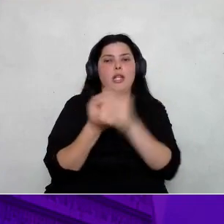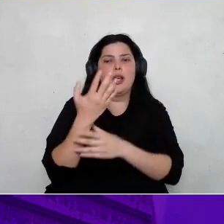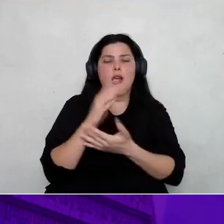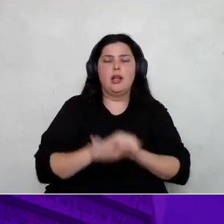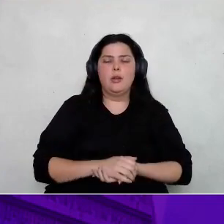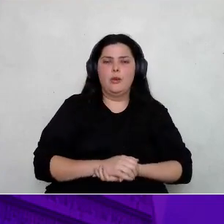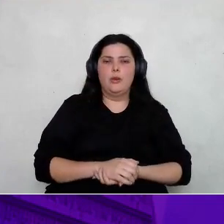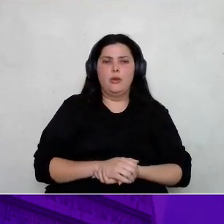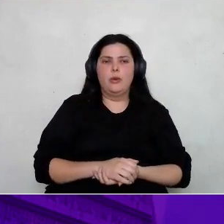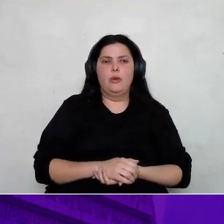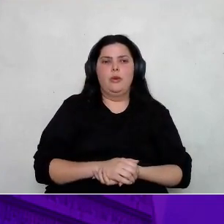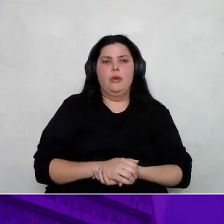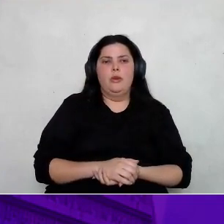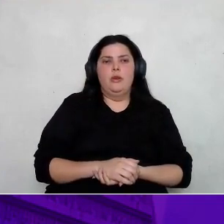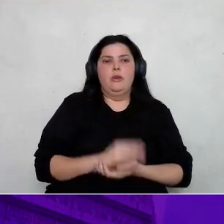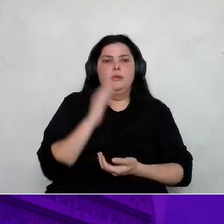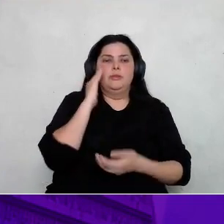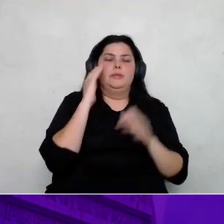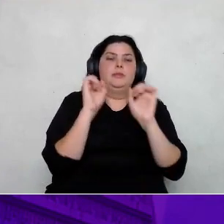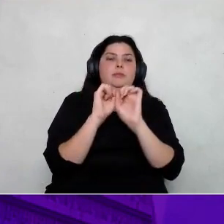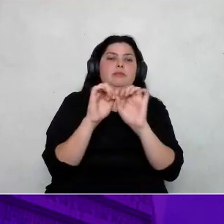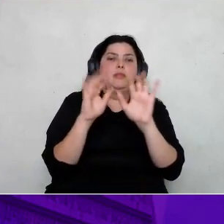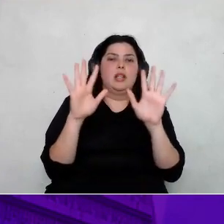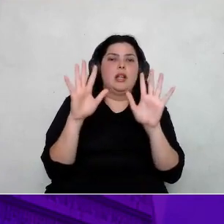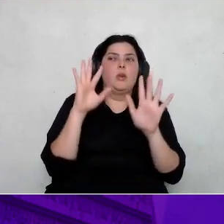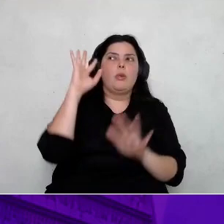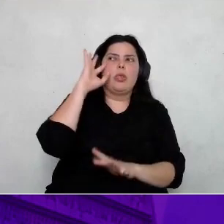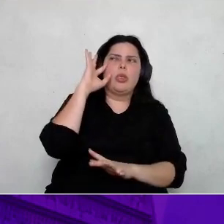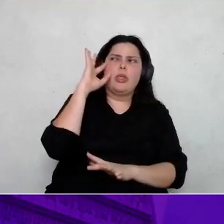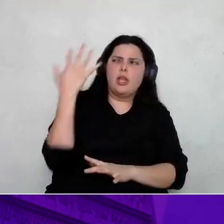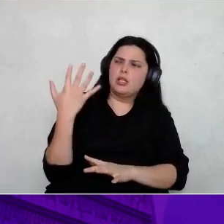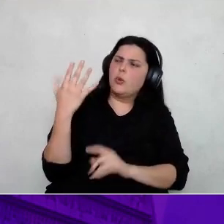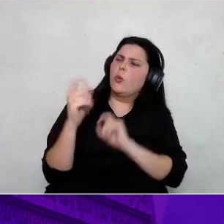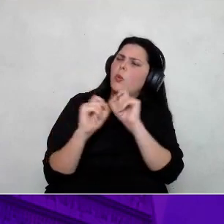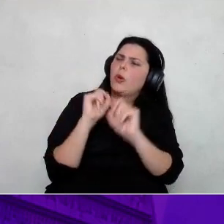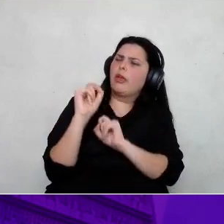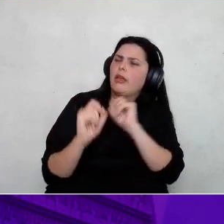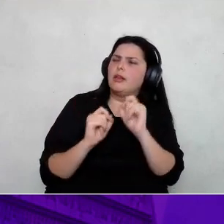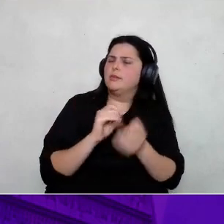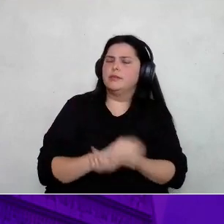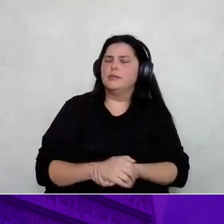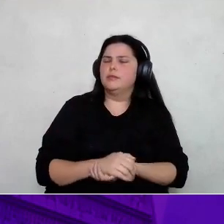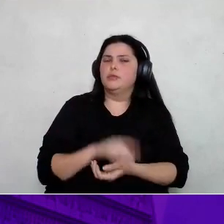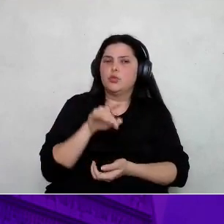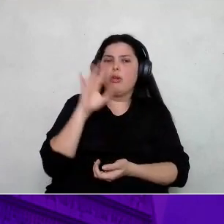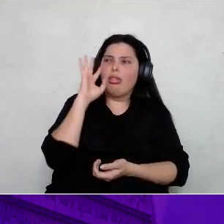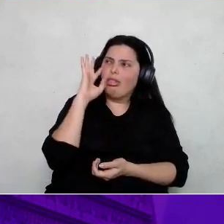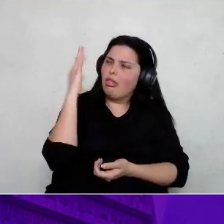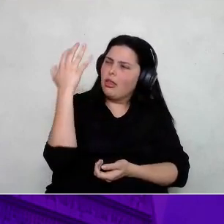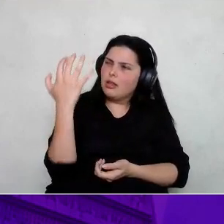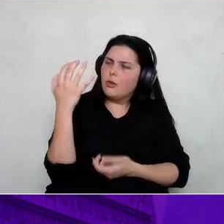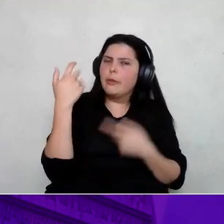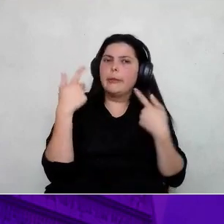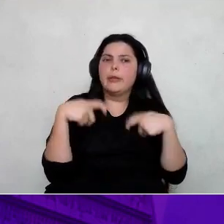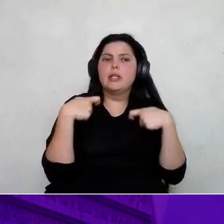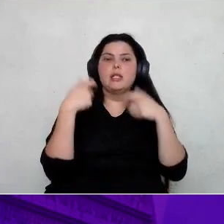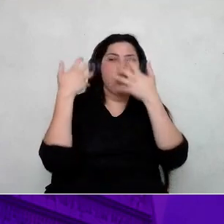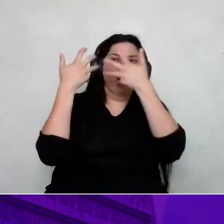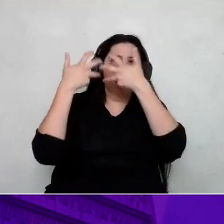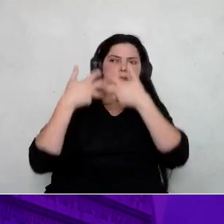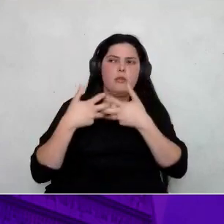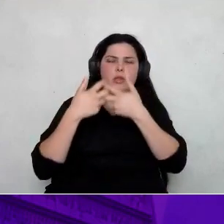gente entenda o que significa tomar decisões. Quando você toma uma decisão, você precisa pensar se essa decisão